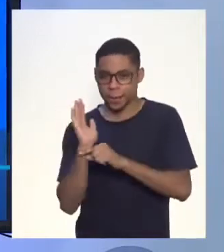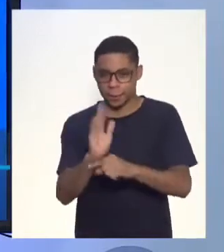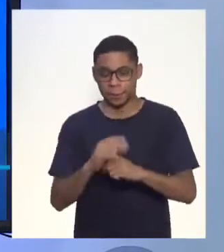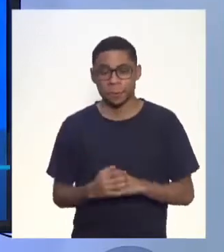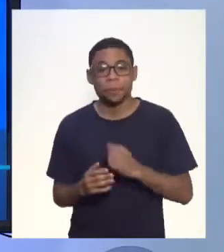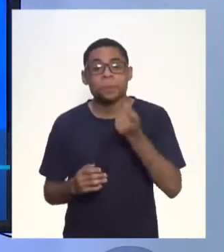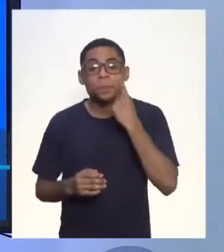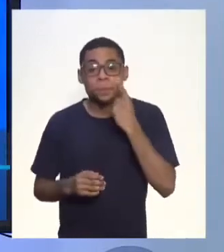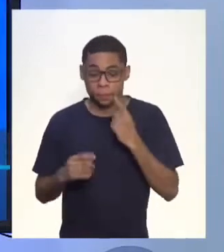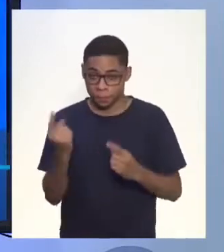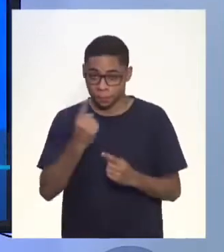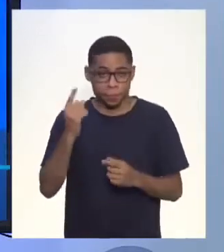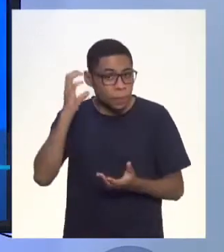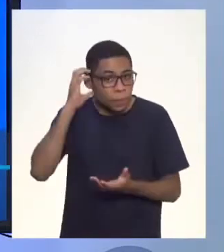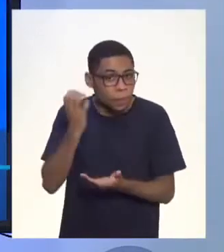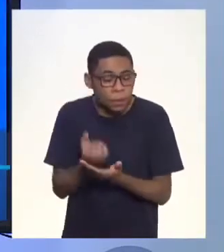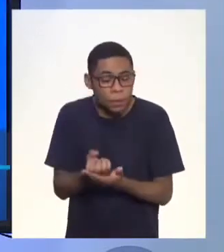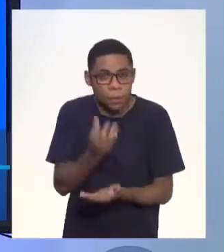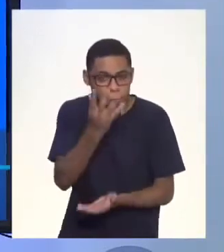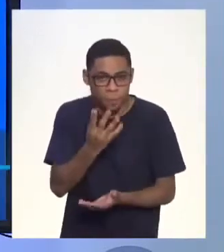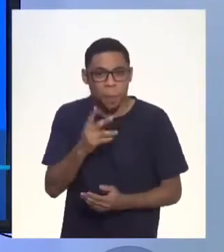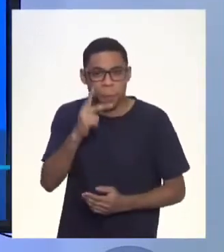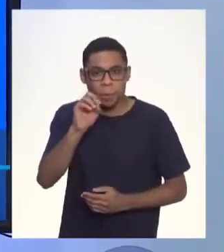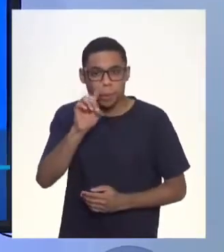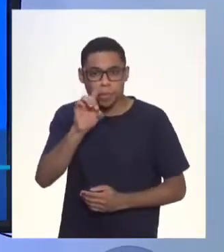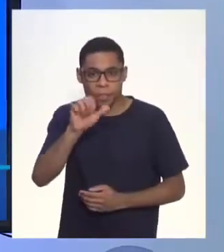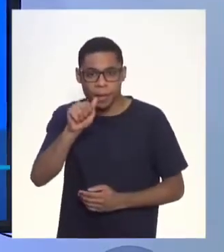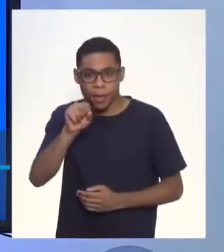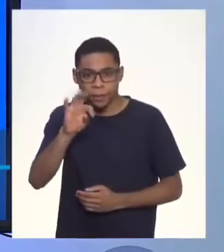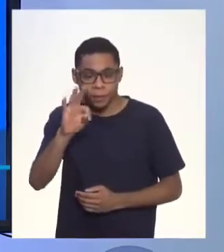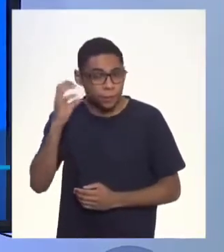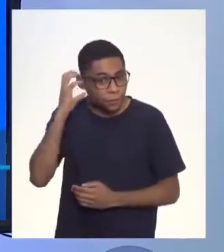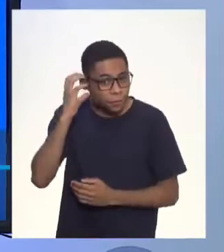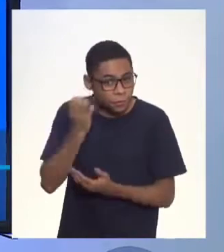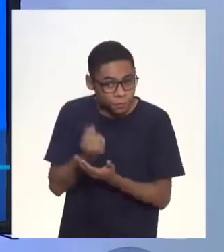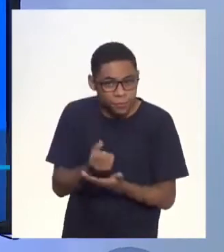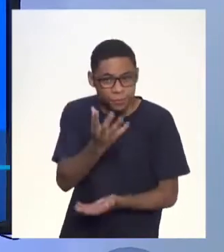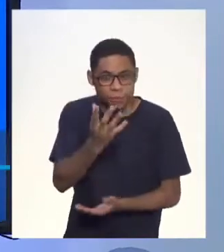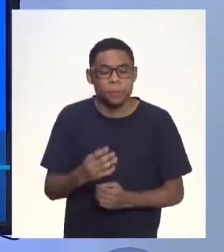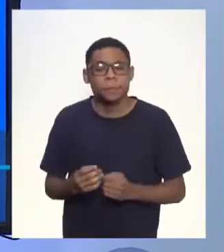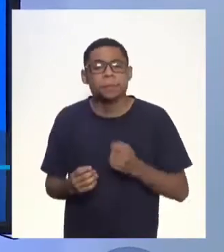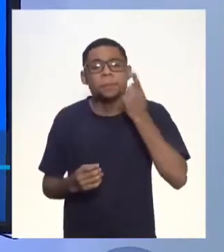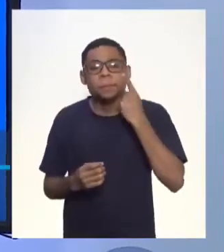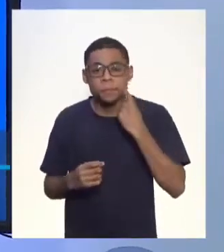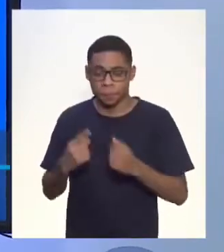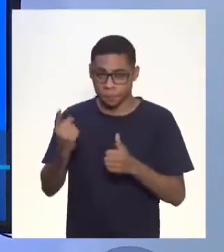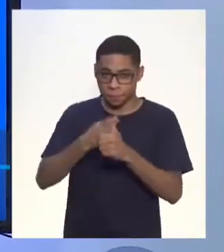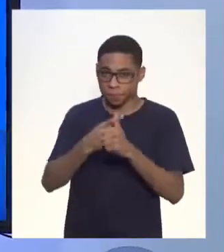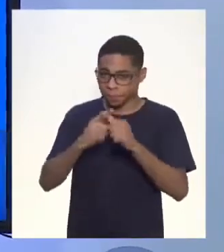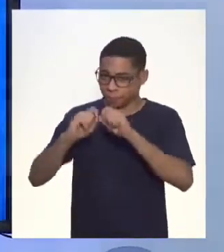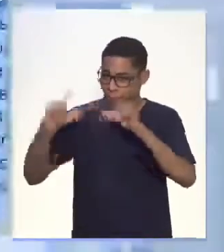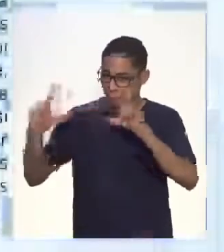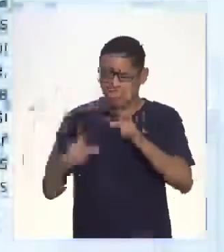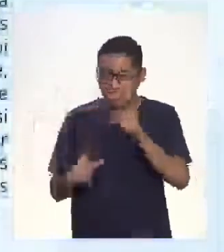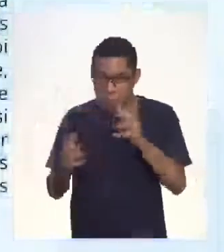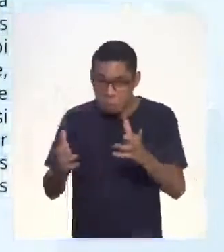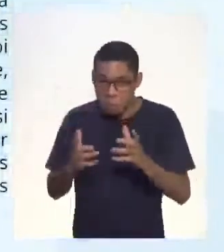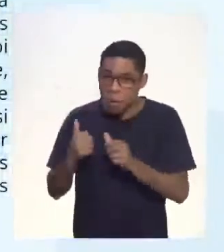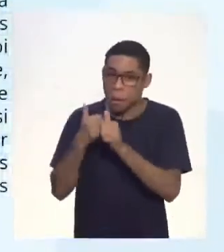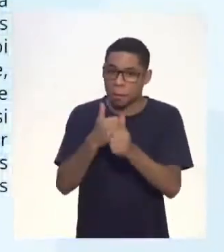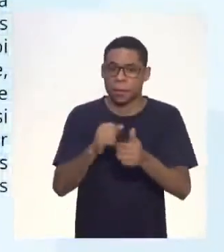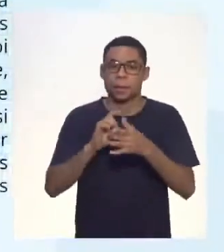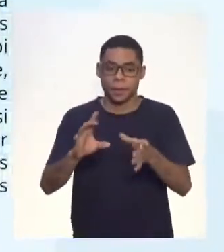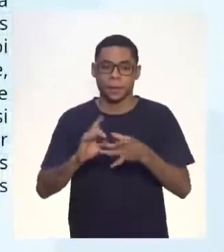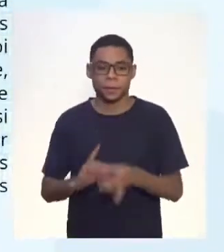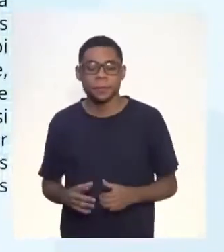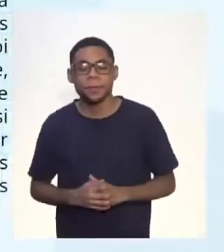os podcasts e também tem o roteiro da fala do professor já aí na tela também para vocês, se quiserem acompanhar.